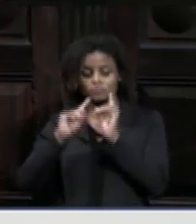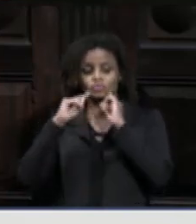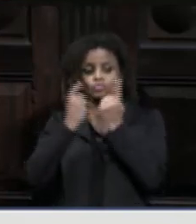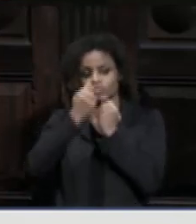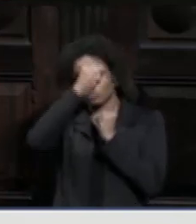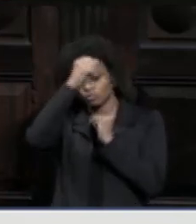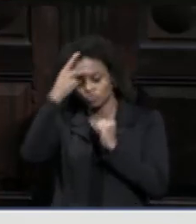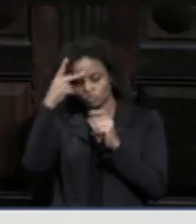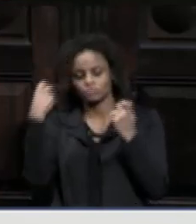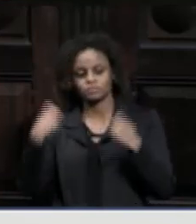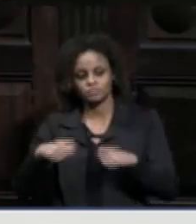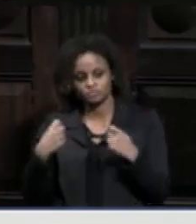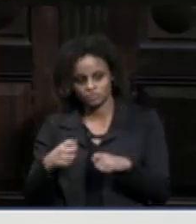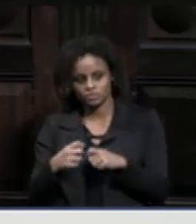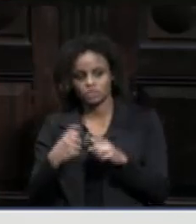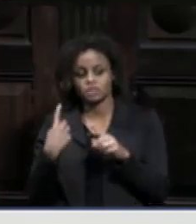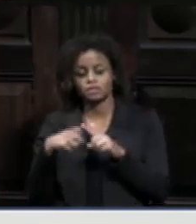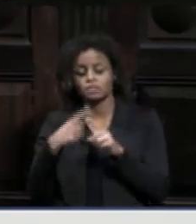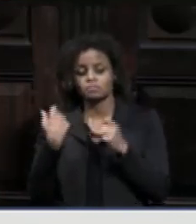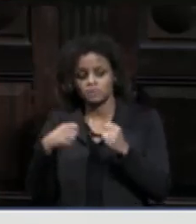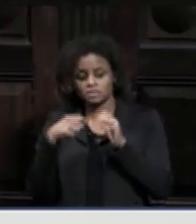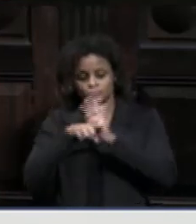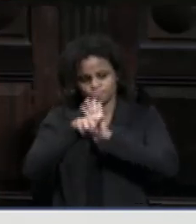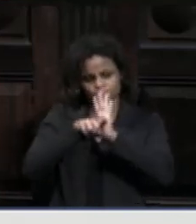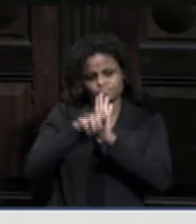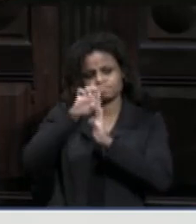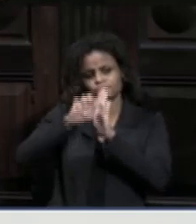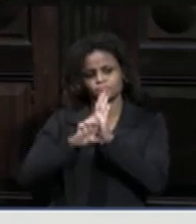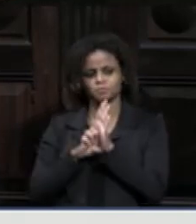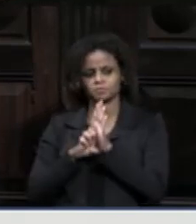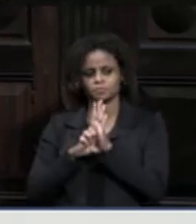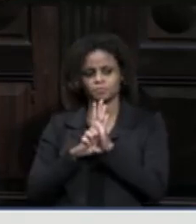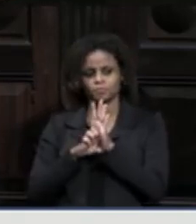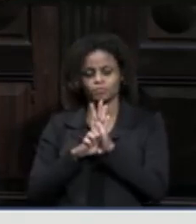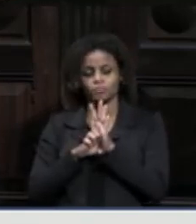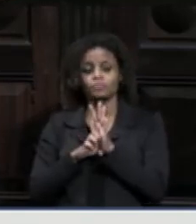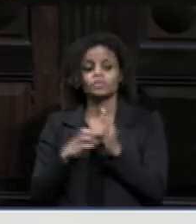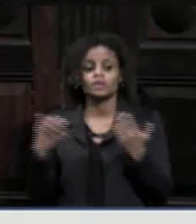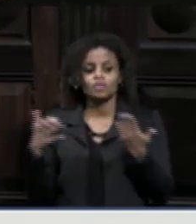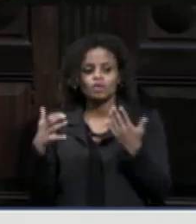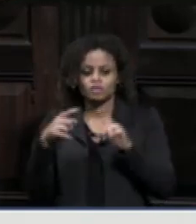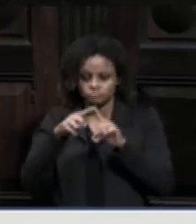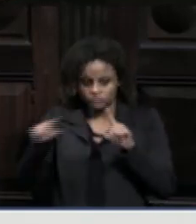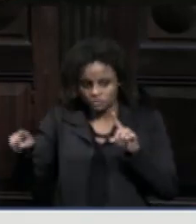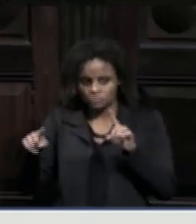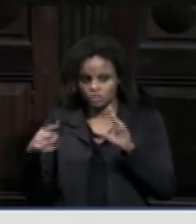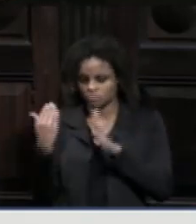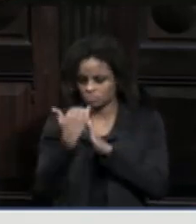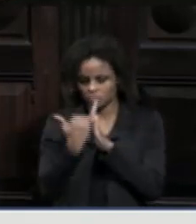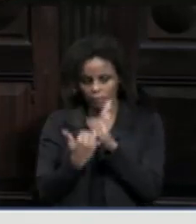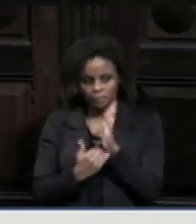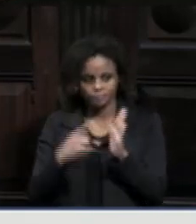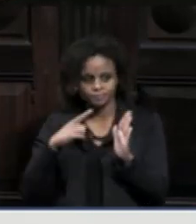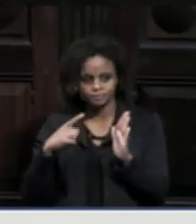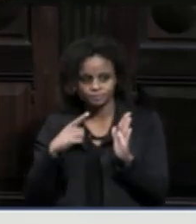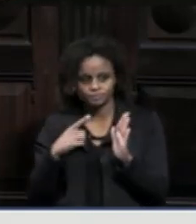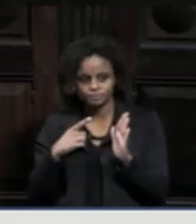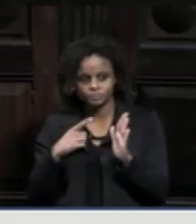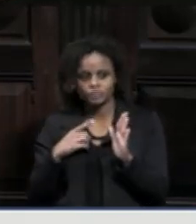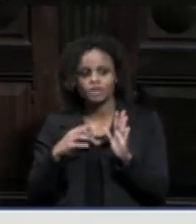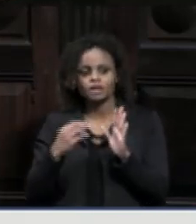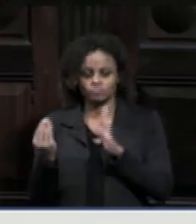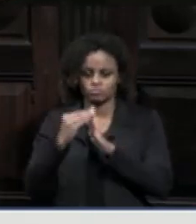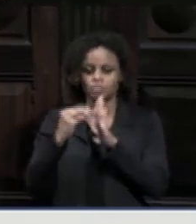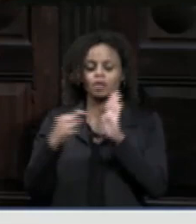apreciar, inclusive, as emendas. Quando foi divulgada a pauta desta semana, o projeto havia